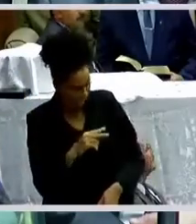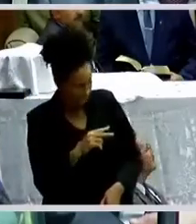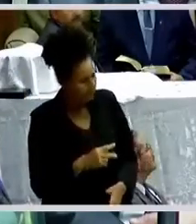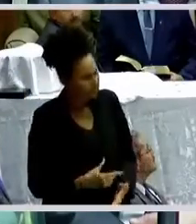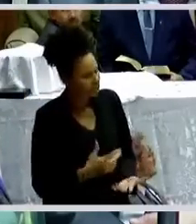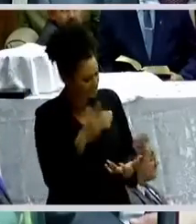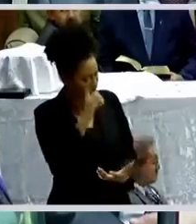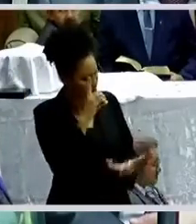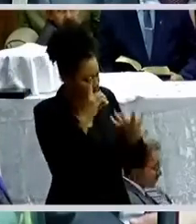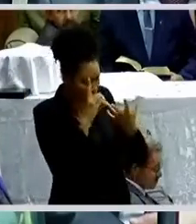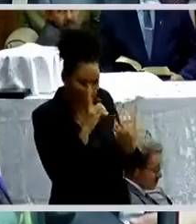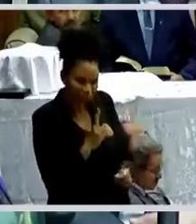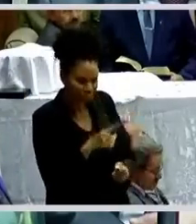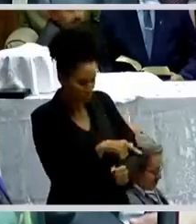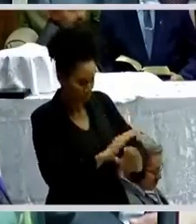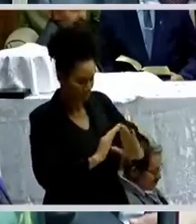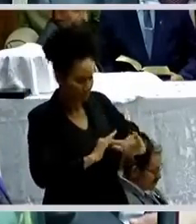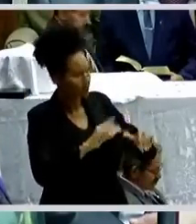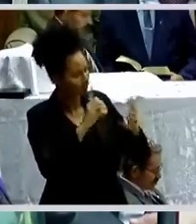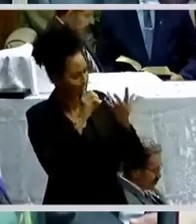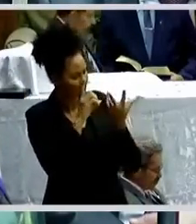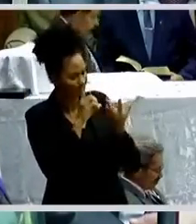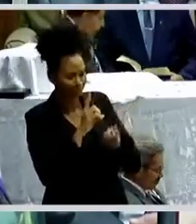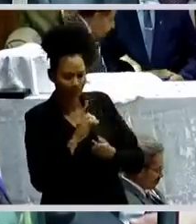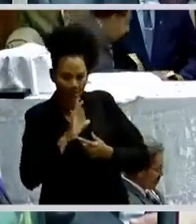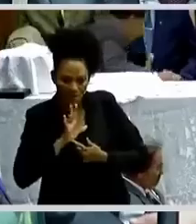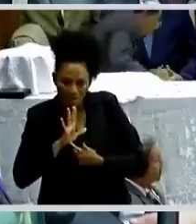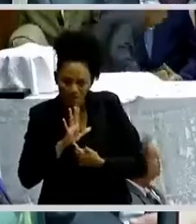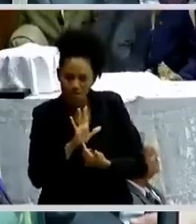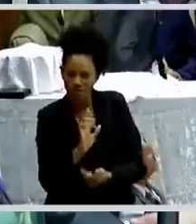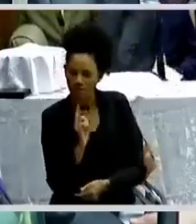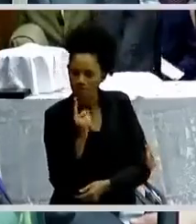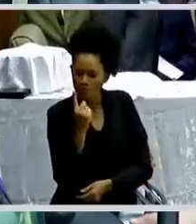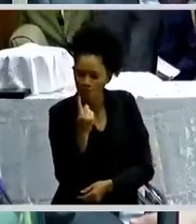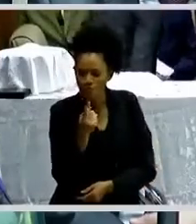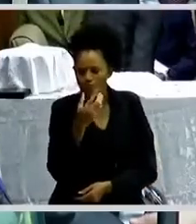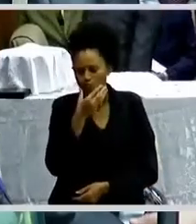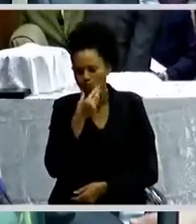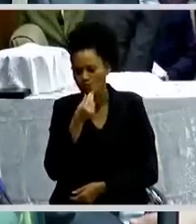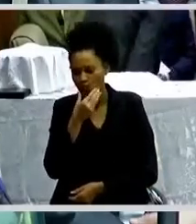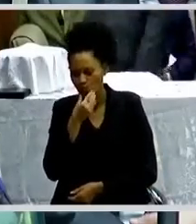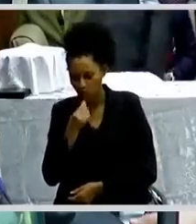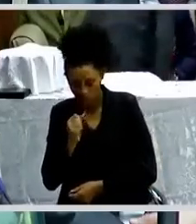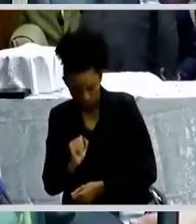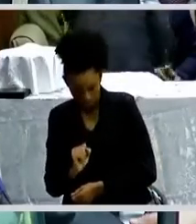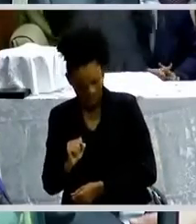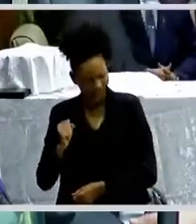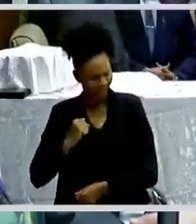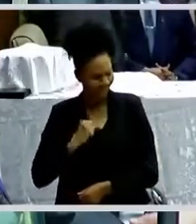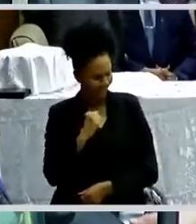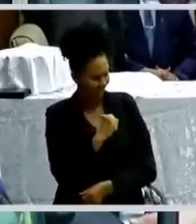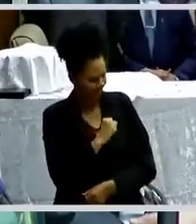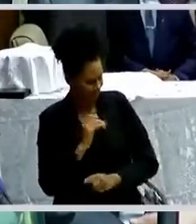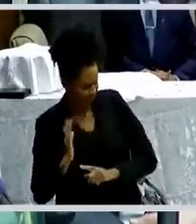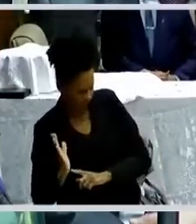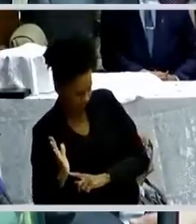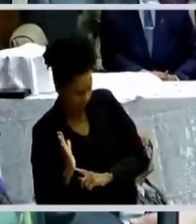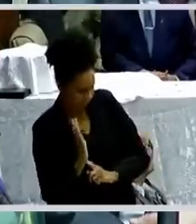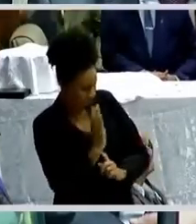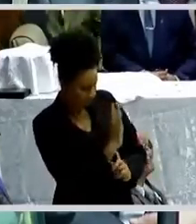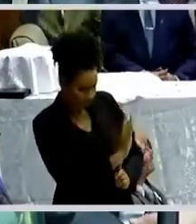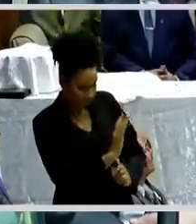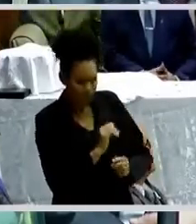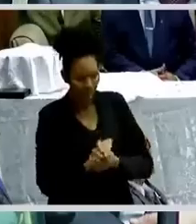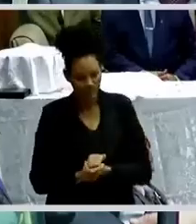do povo e apresenta um homem a Samuel. A escolha de